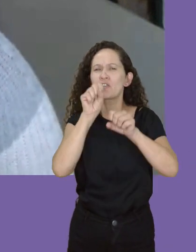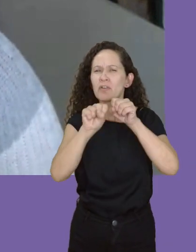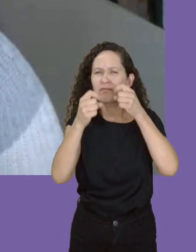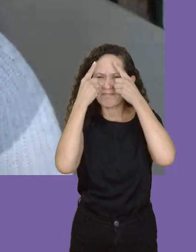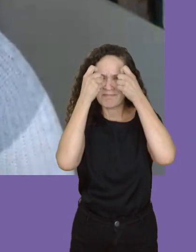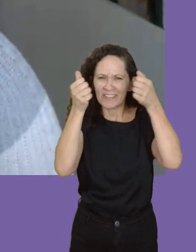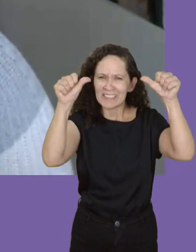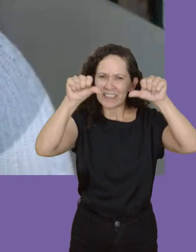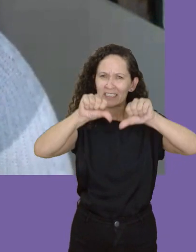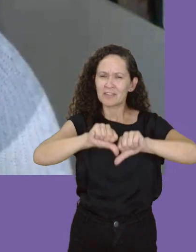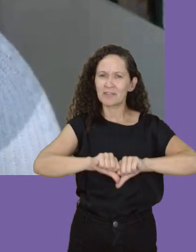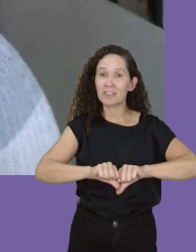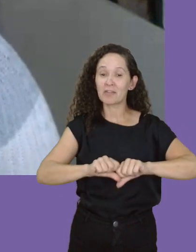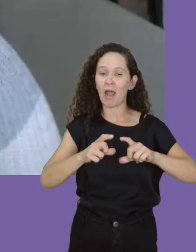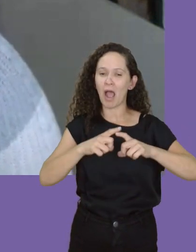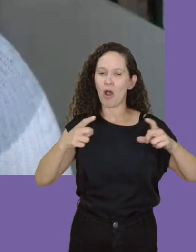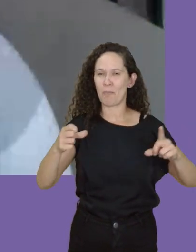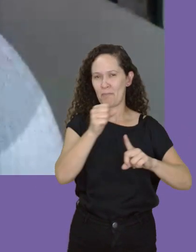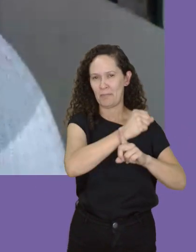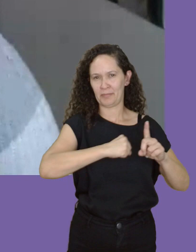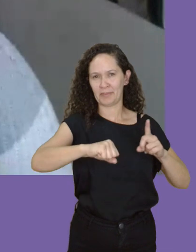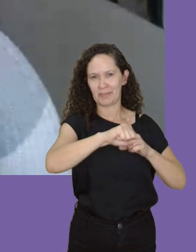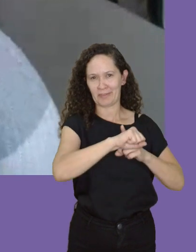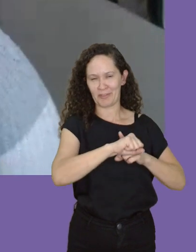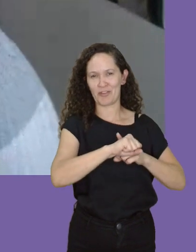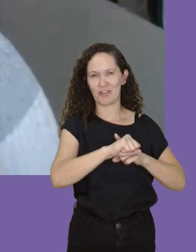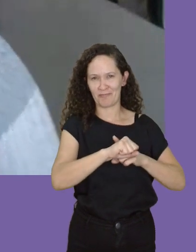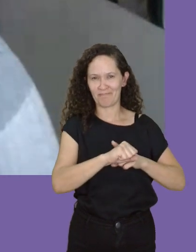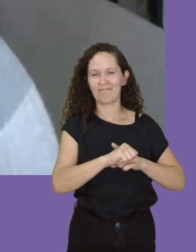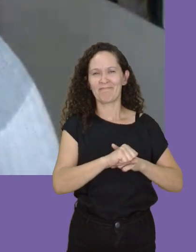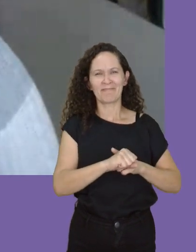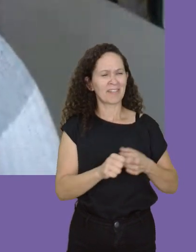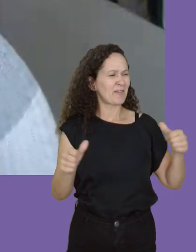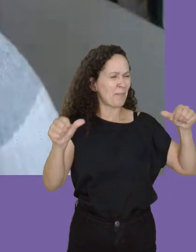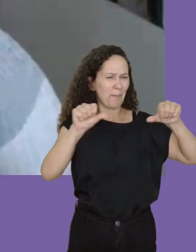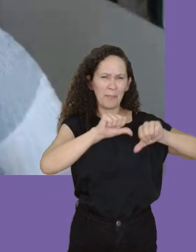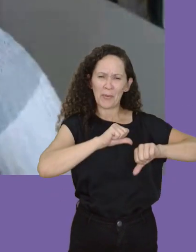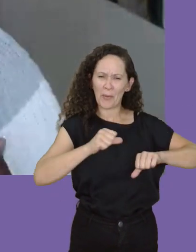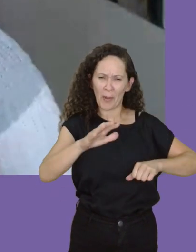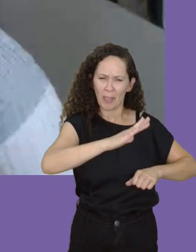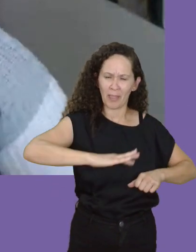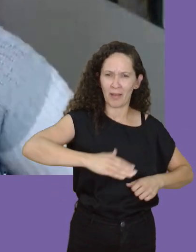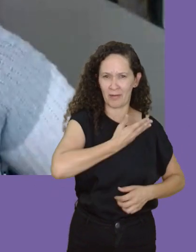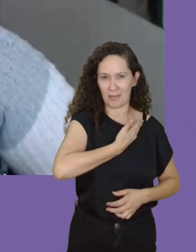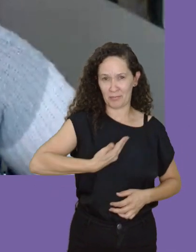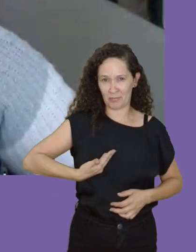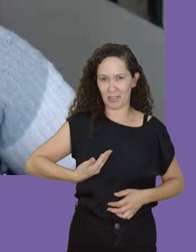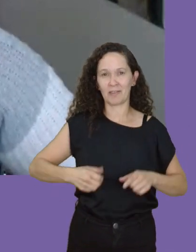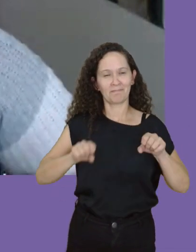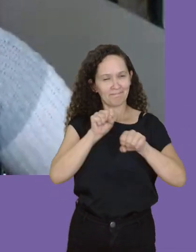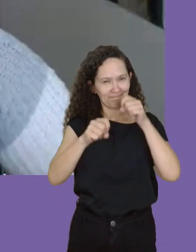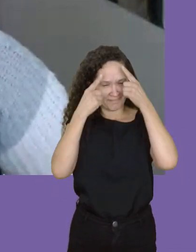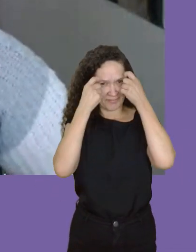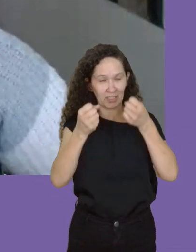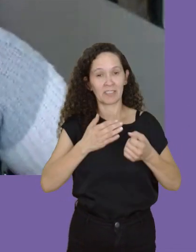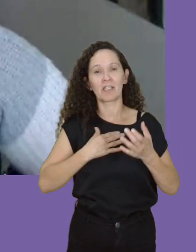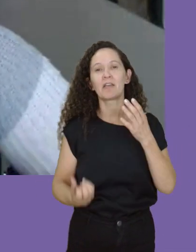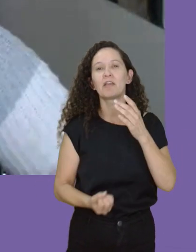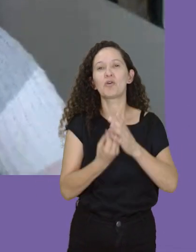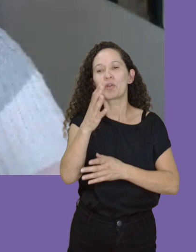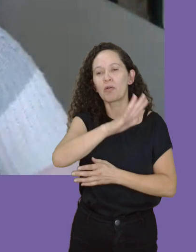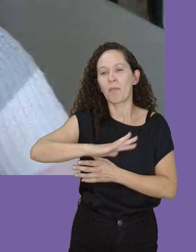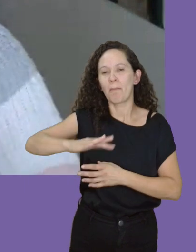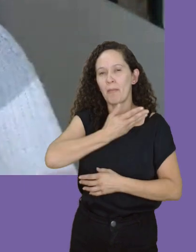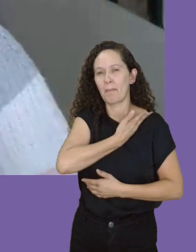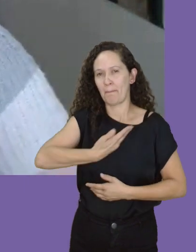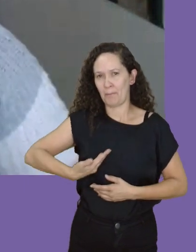elas são crescentes na sociedade, de uma permissividade no ambiente público. A partir do momento que eu crio um ambiente público